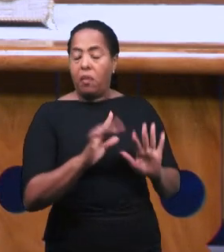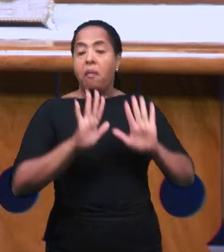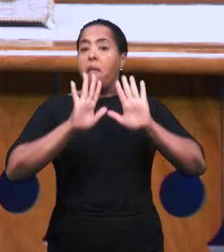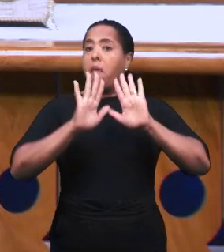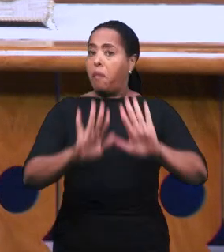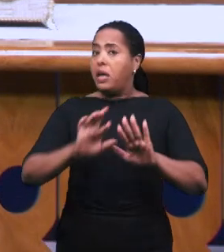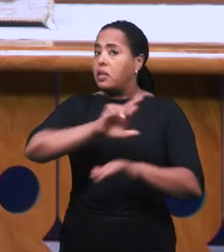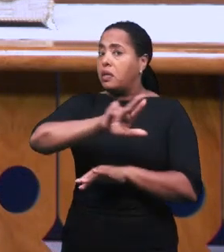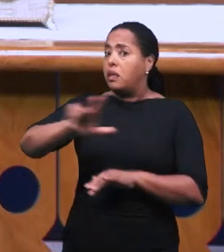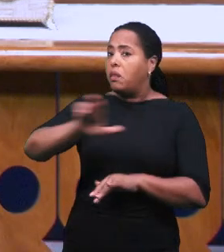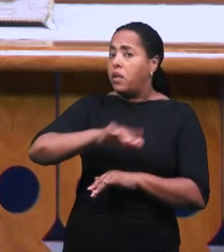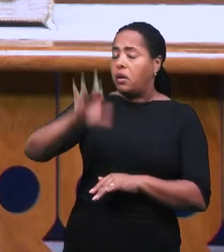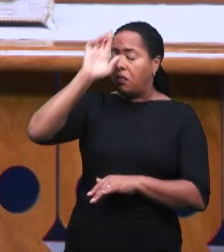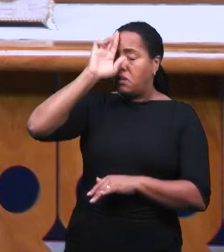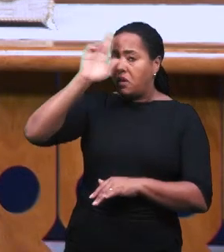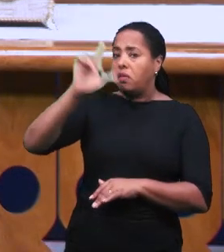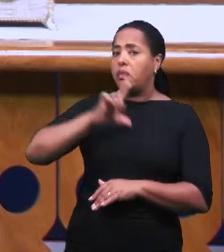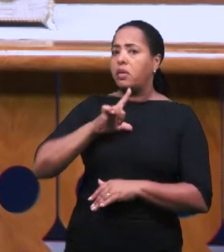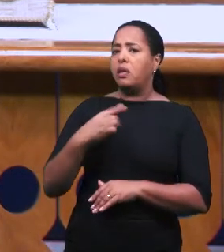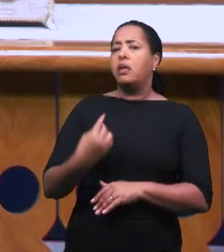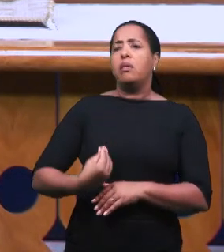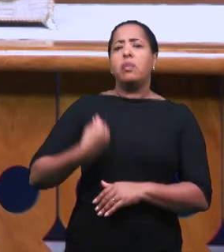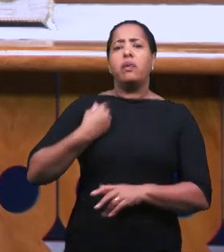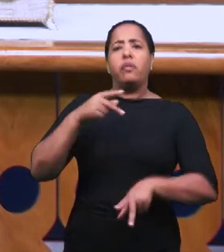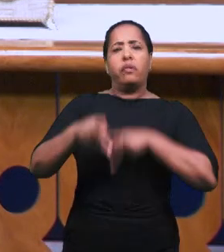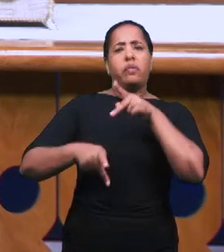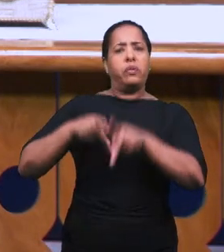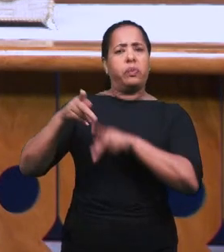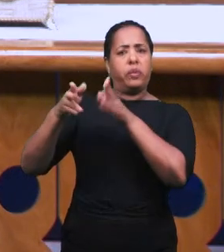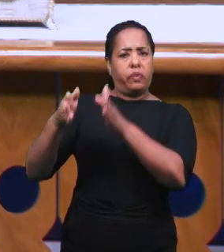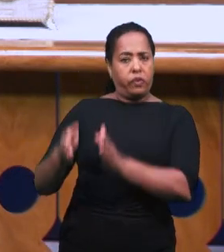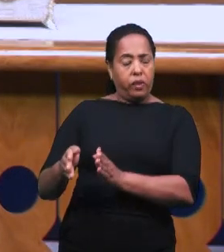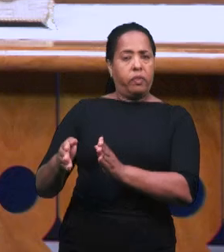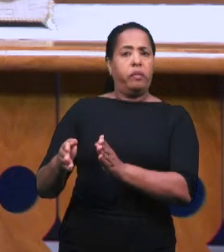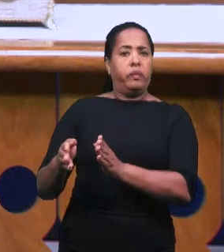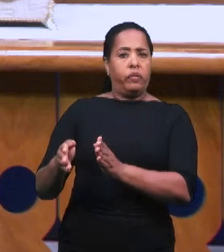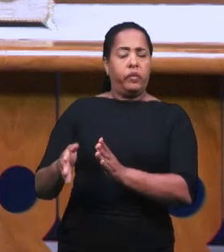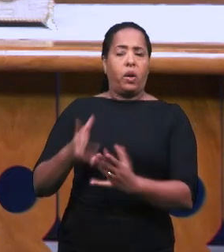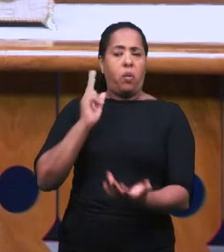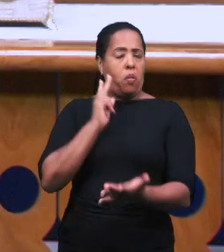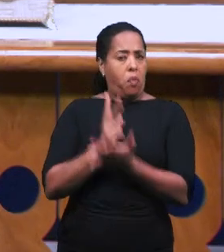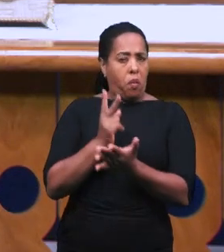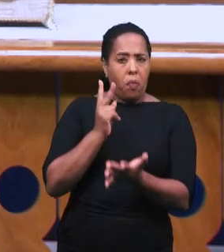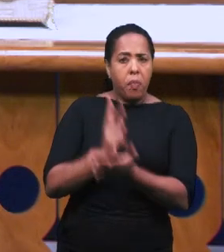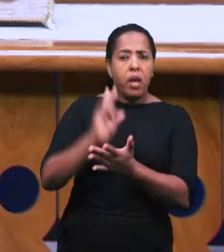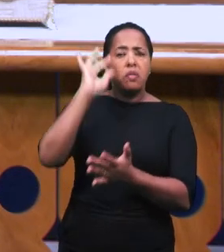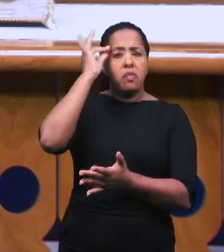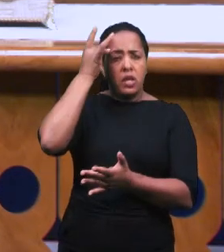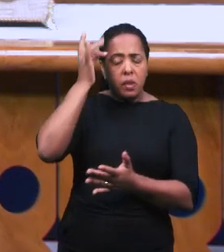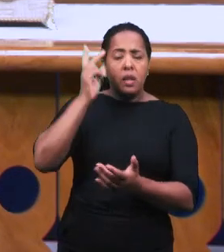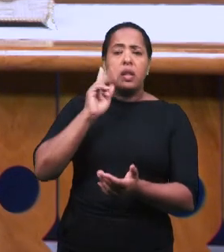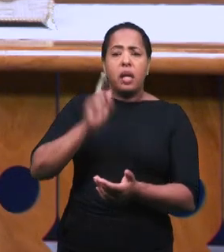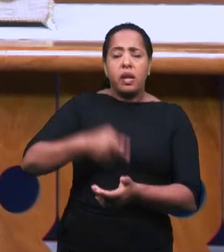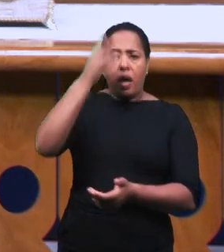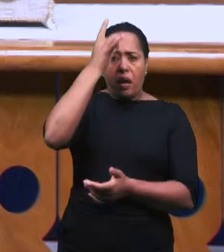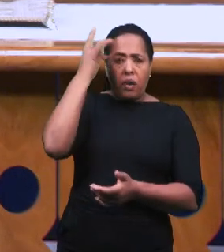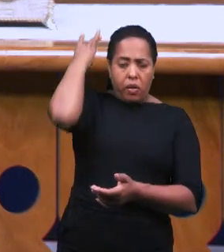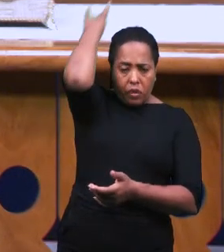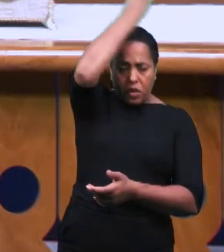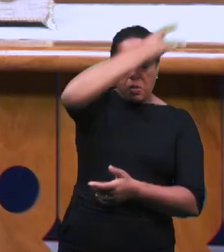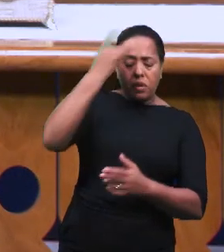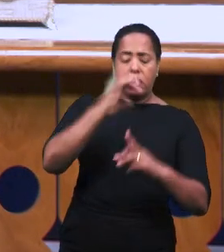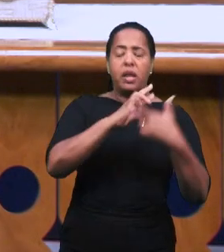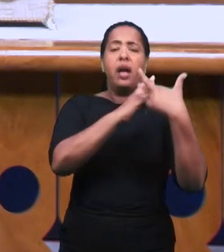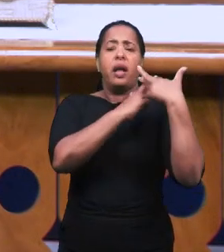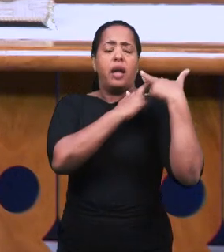para a vida da igreja fiel. É o mesmo Espírito, o Espírito Santo, é que é o responsável